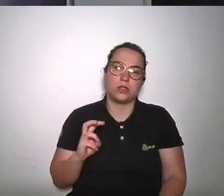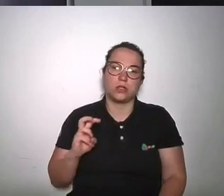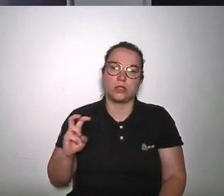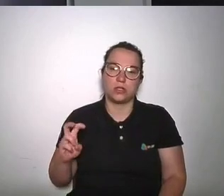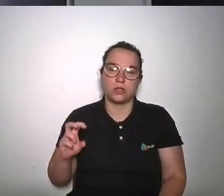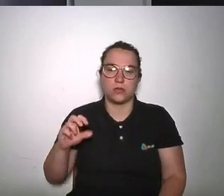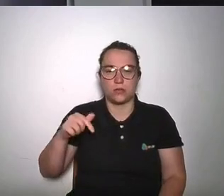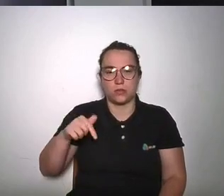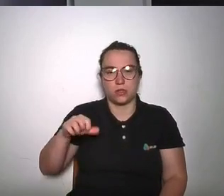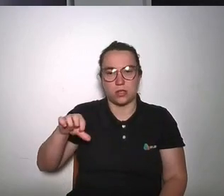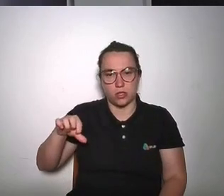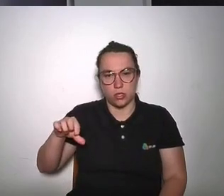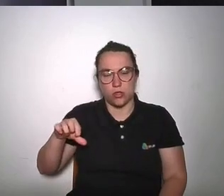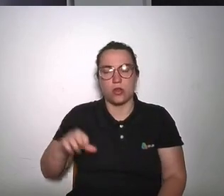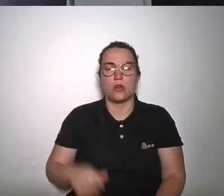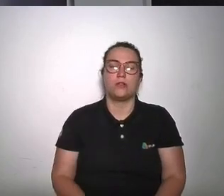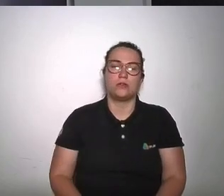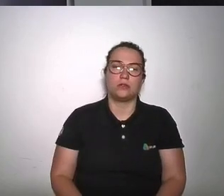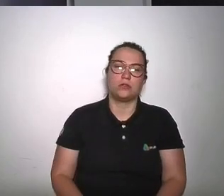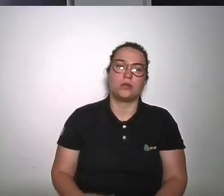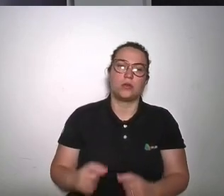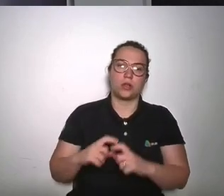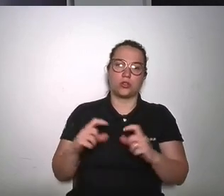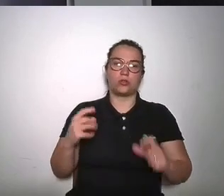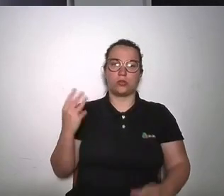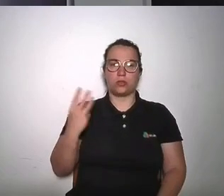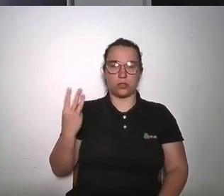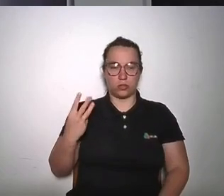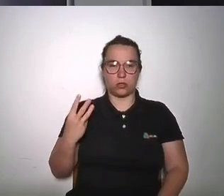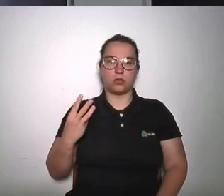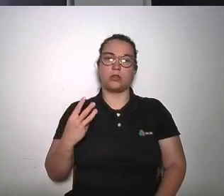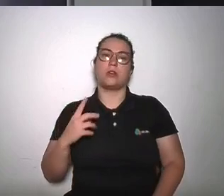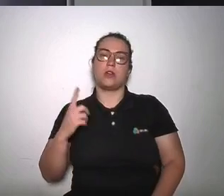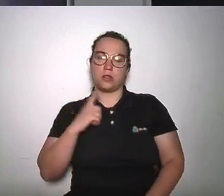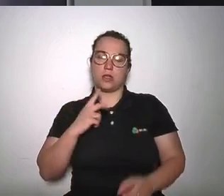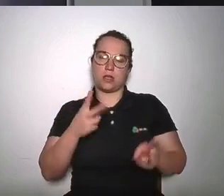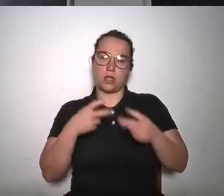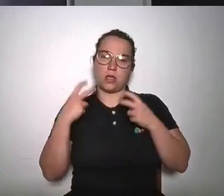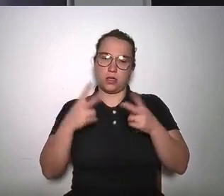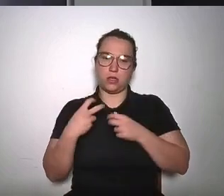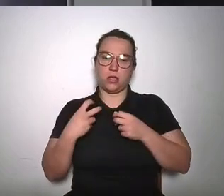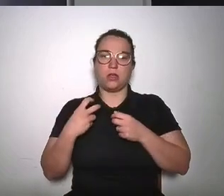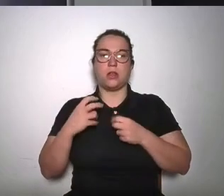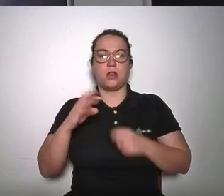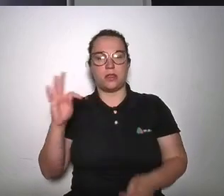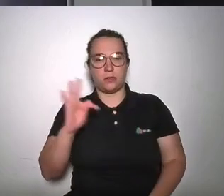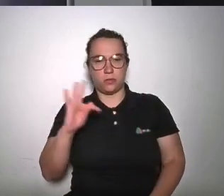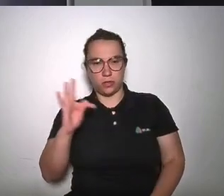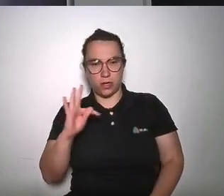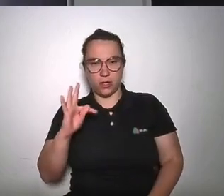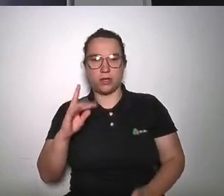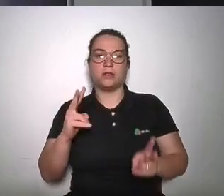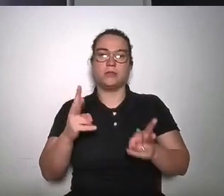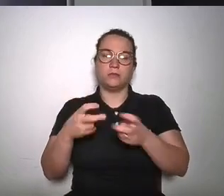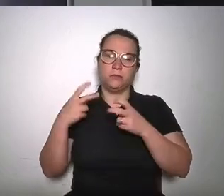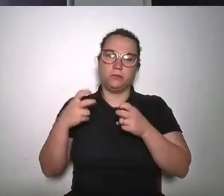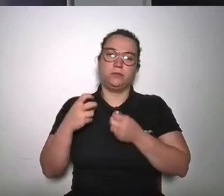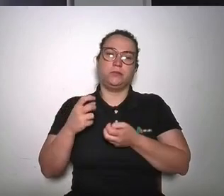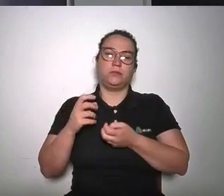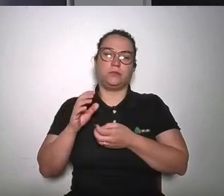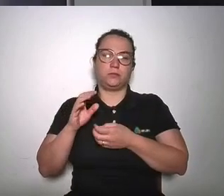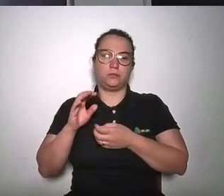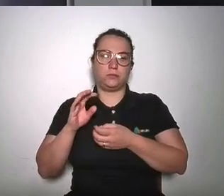264.707.335,79. Aí, artigo 3º, as receitas constituem a arrecadação de receita tributária, receitas de contribuições,